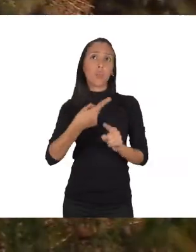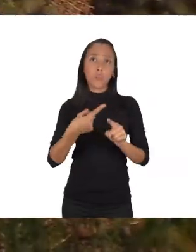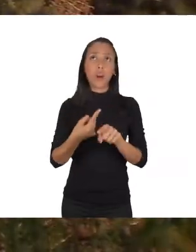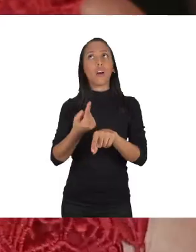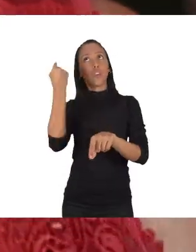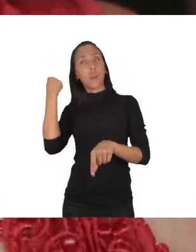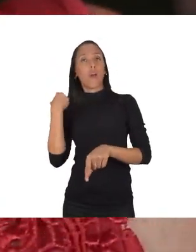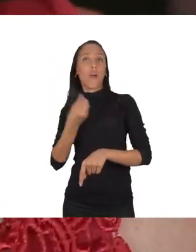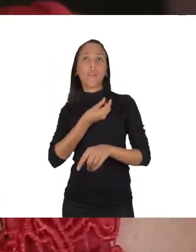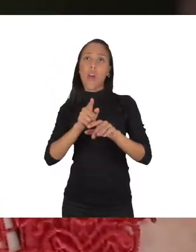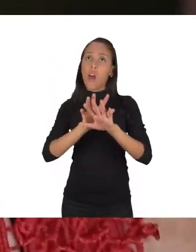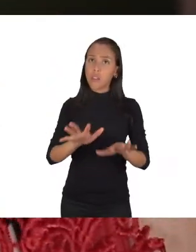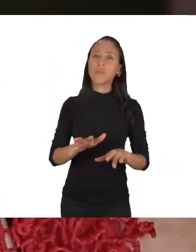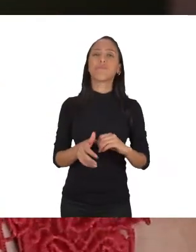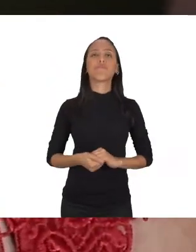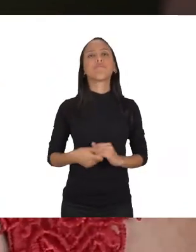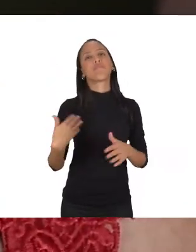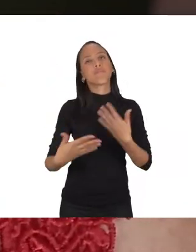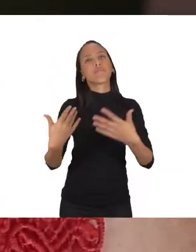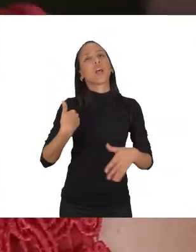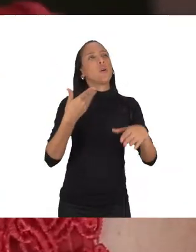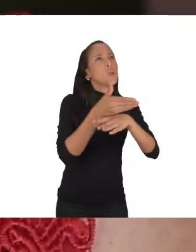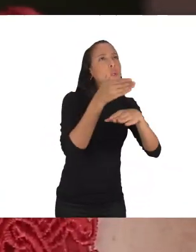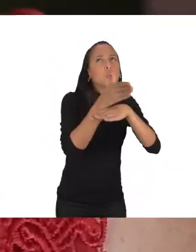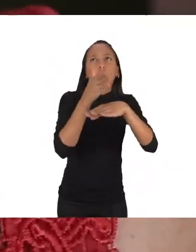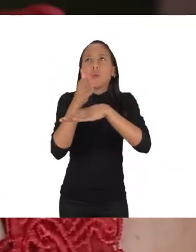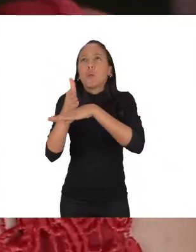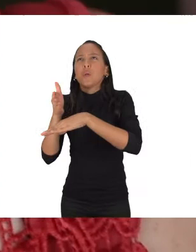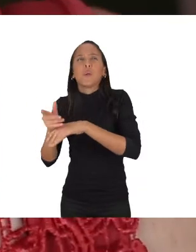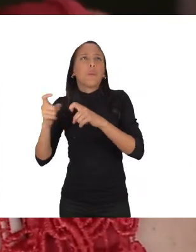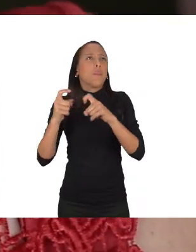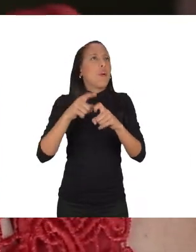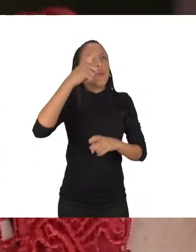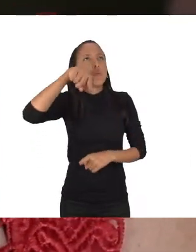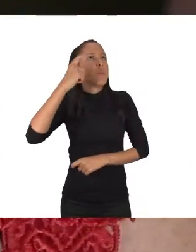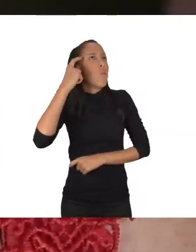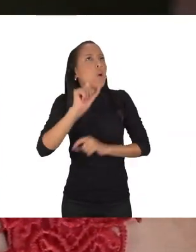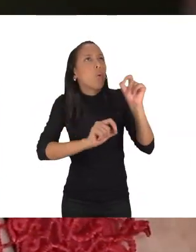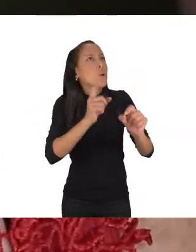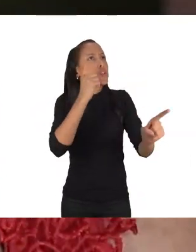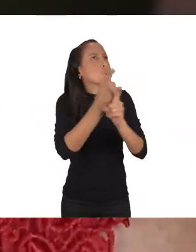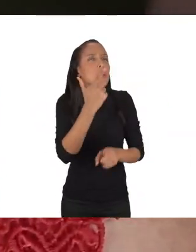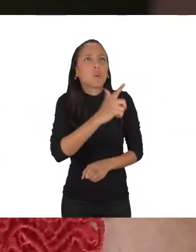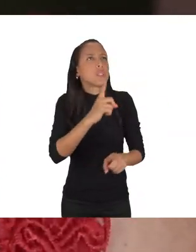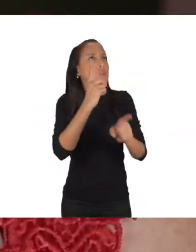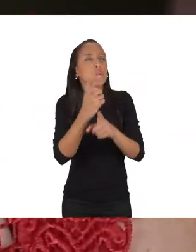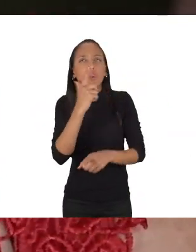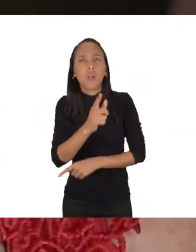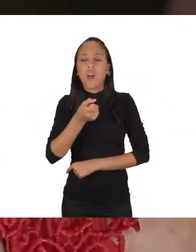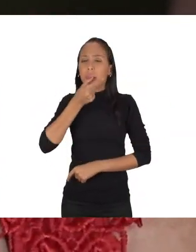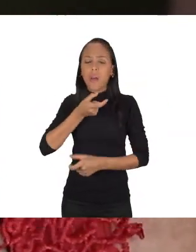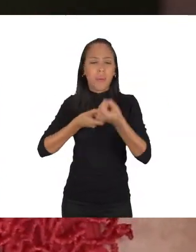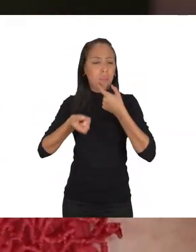lá. Então, eu comecei a ir em médicos e médicos e médicos e ninguém conseguia descobrir o que eu tinha. Ninguém conseguia descobrir. Tomar remédio não melhorava